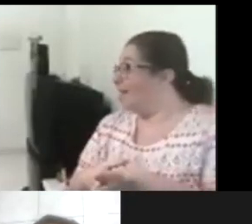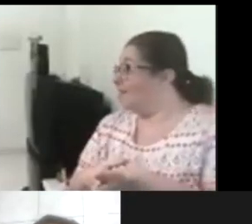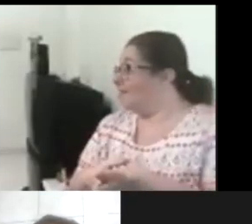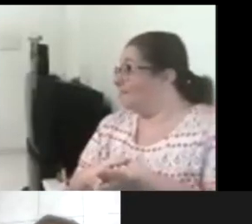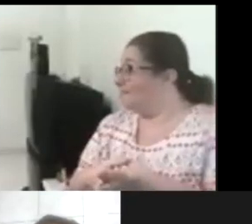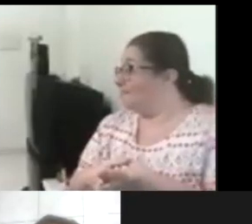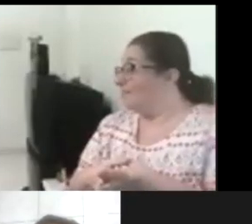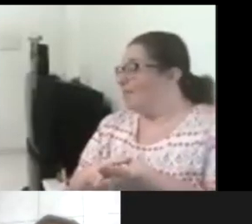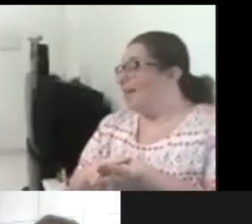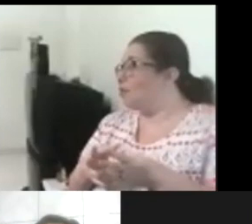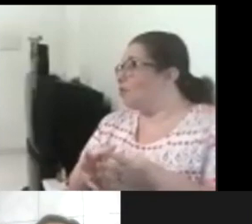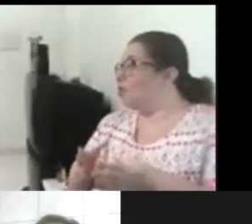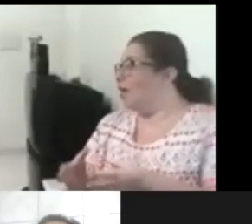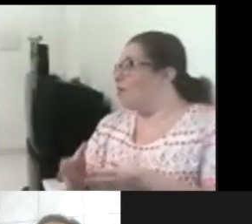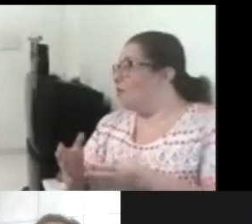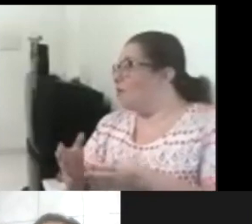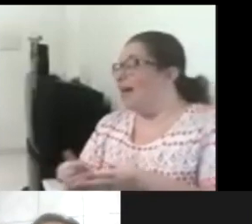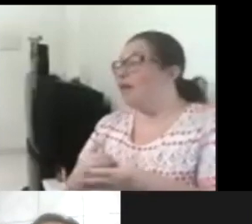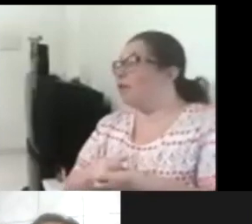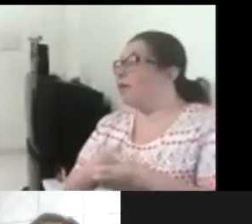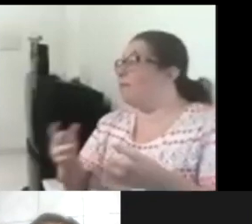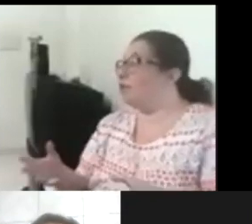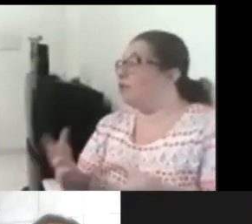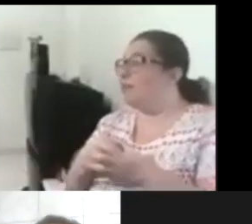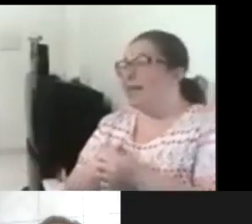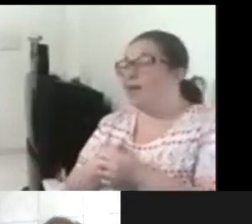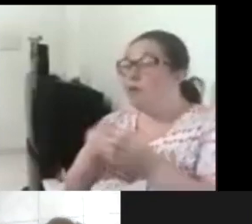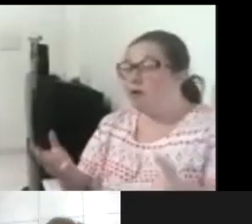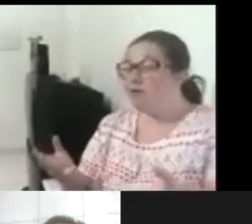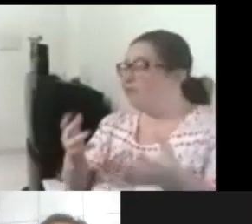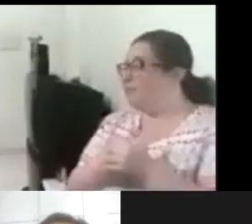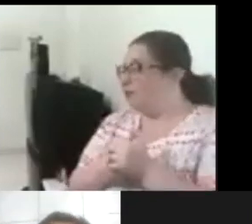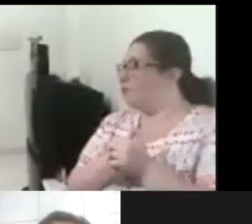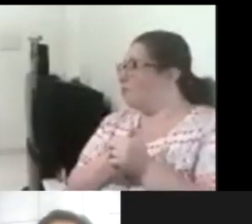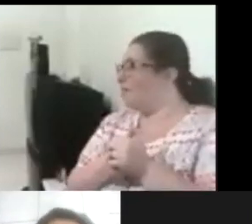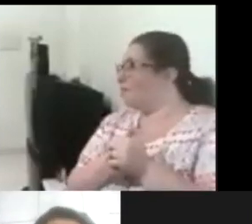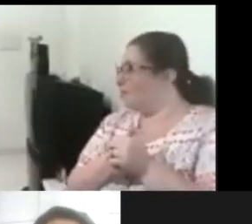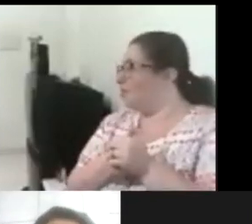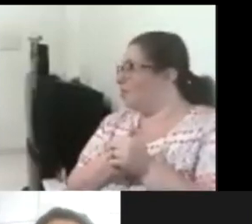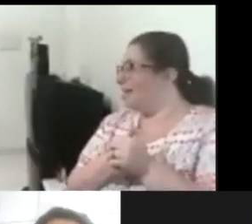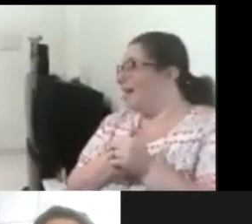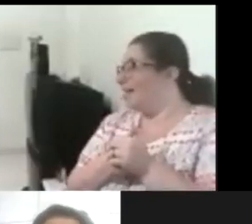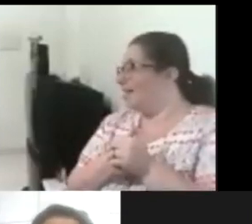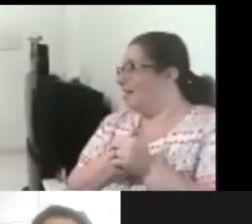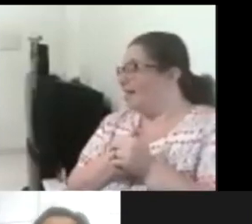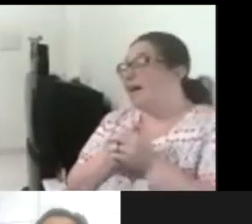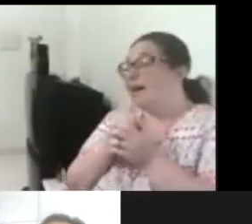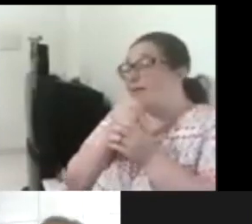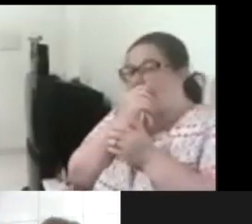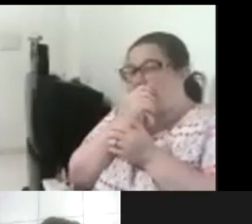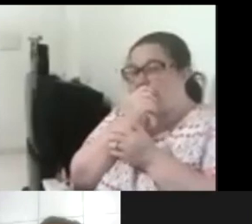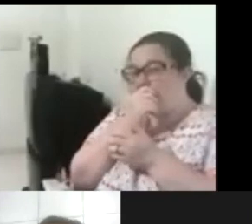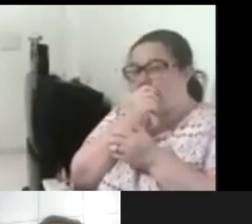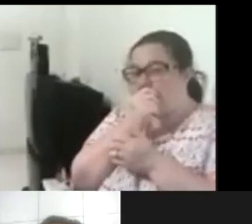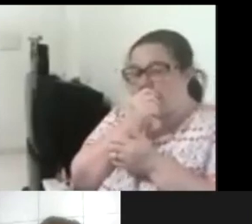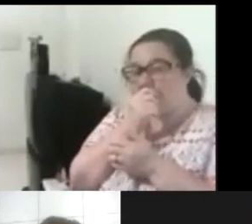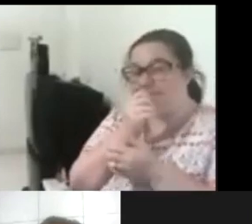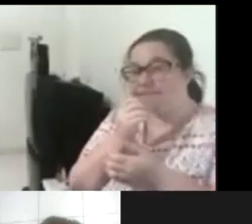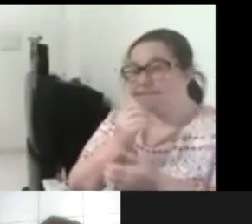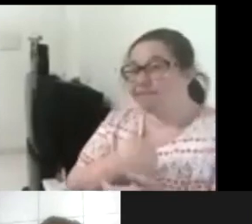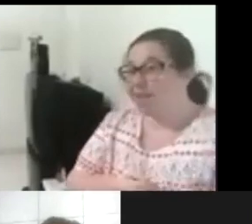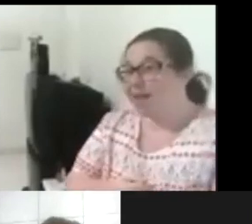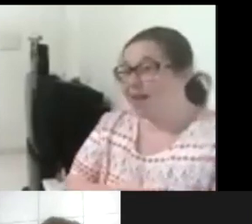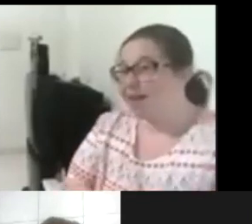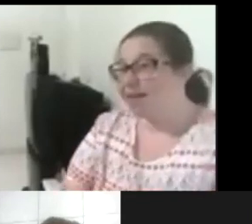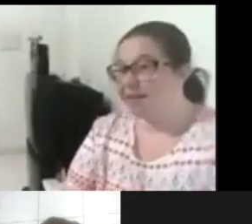fazer o avançado. Tá? Porque aí vai ter precificação e rotulagem. Porque assim, não adianta a gente falar de precificação e rotulagem,